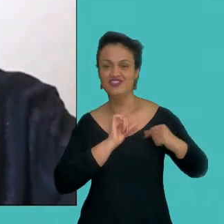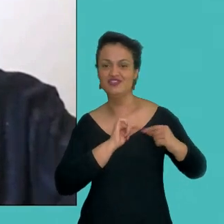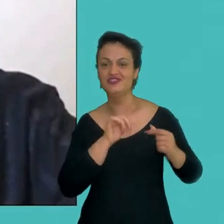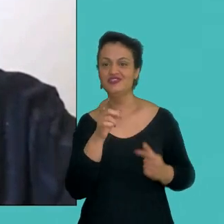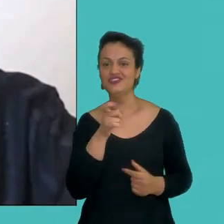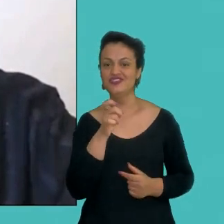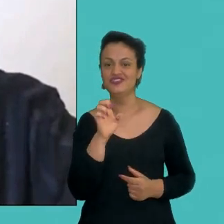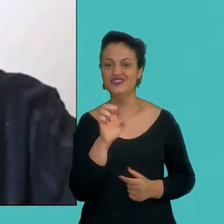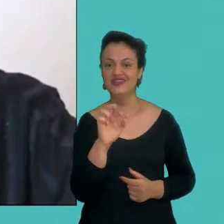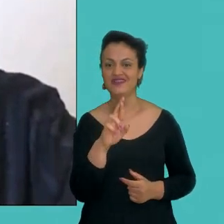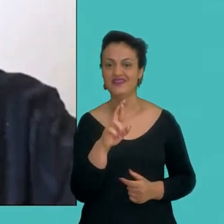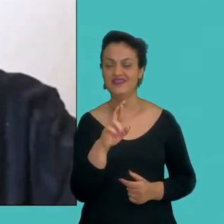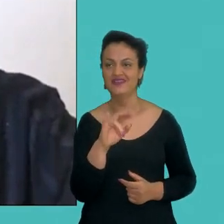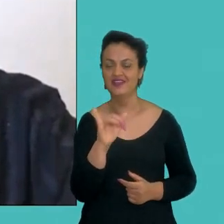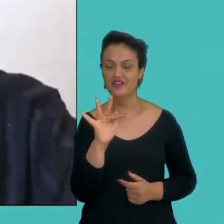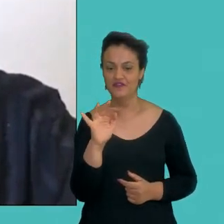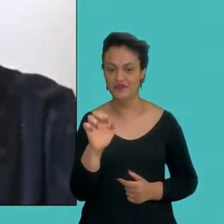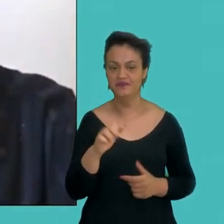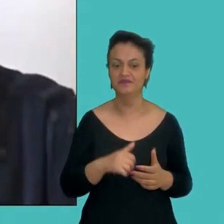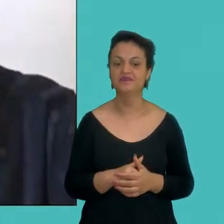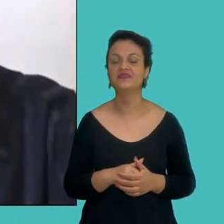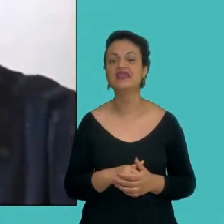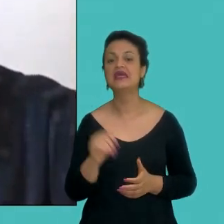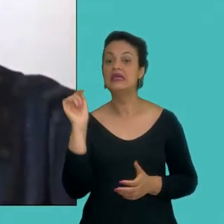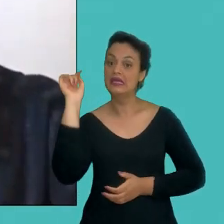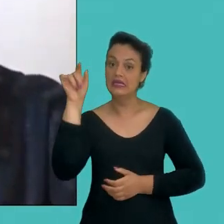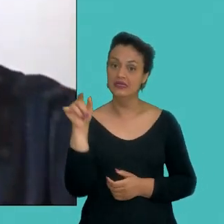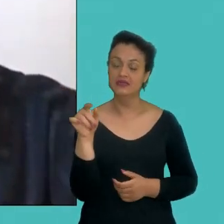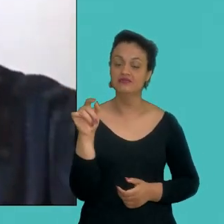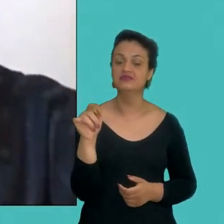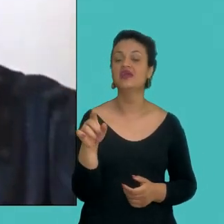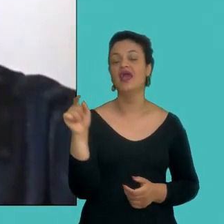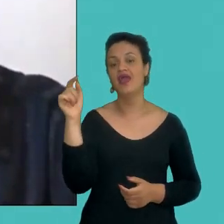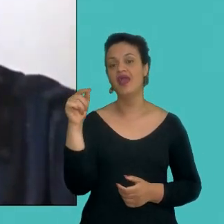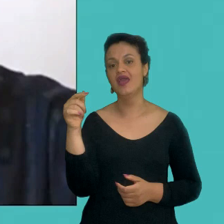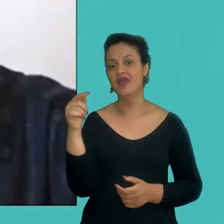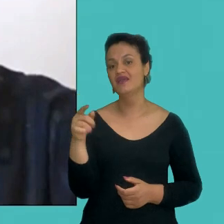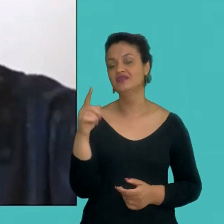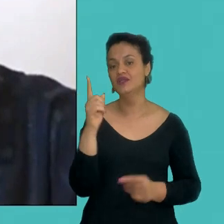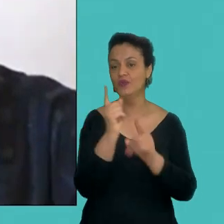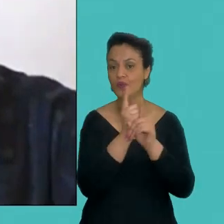é quem tem, como vocês sabem, estou aqui ensinando o padre a rezar, ele